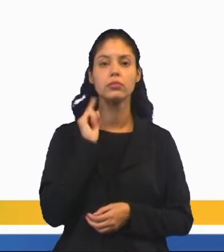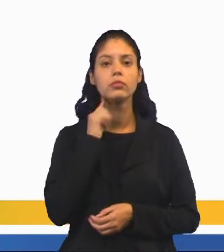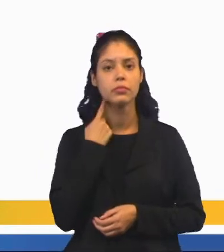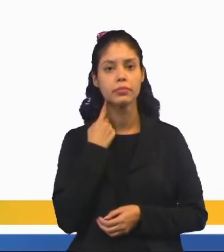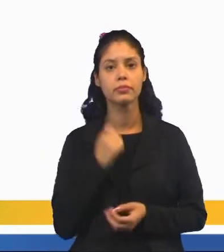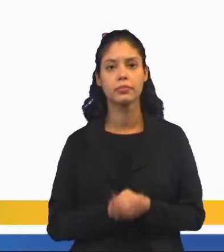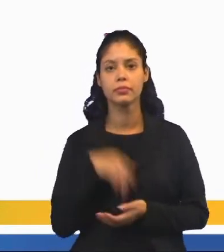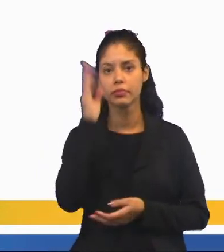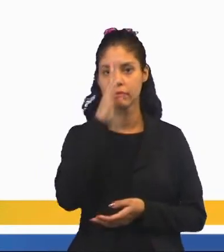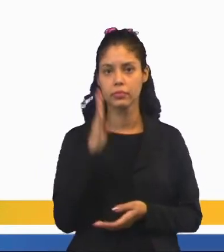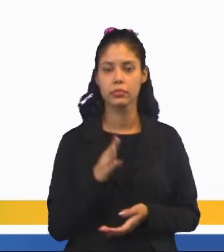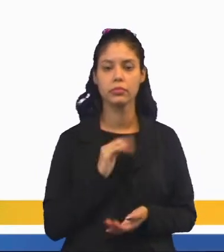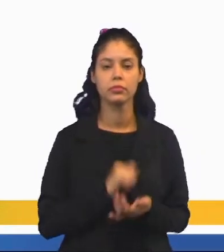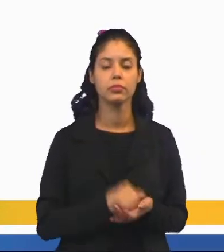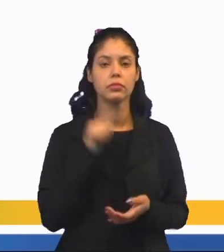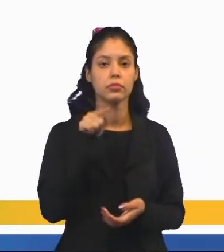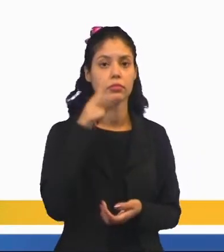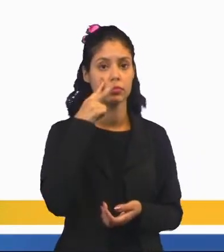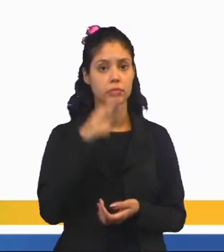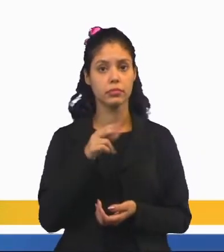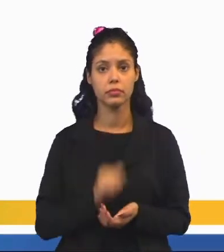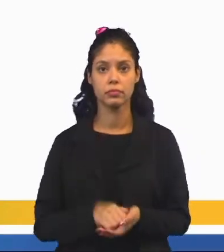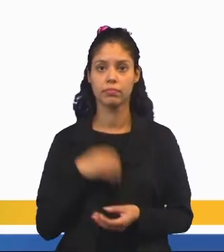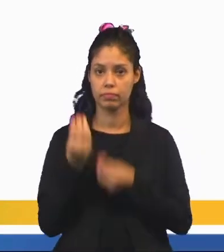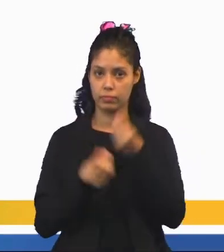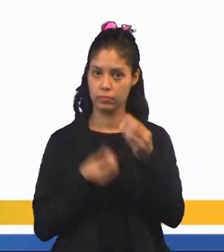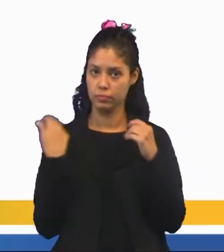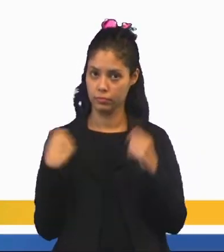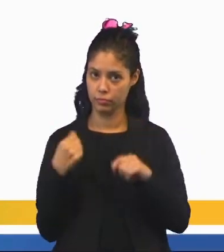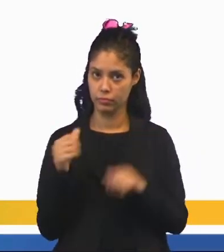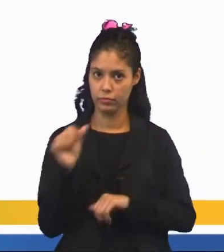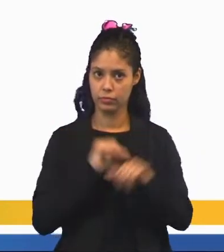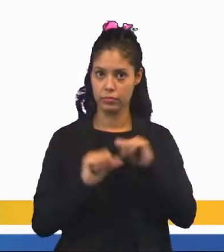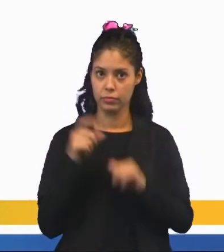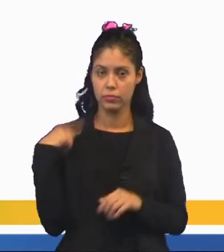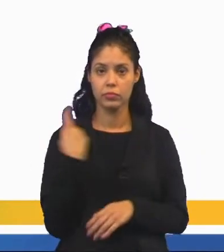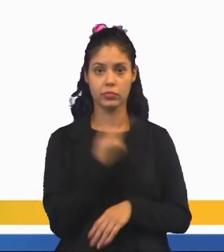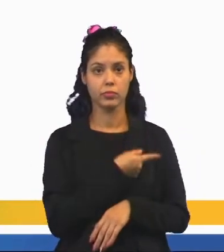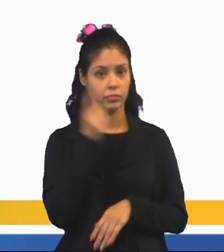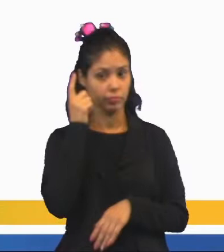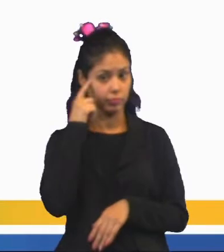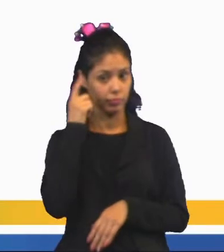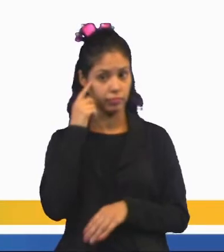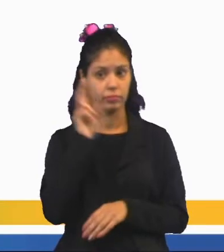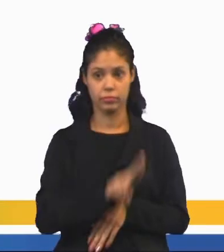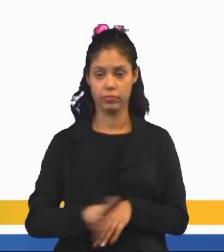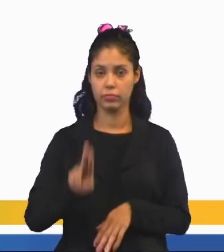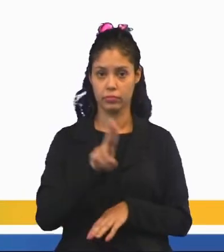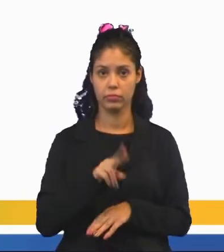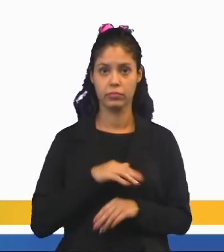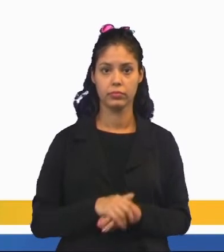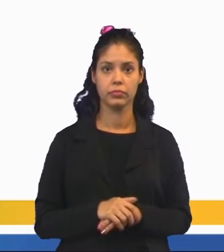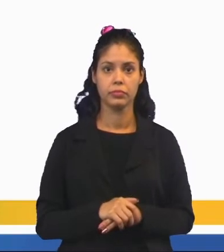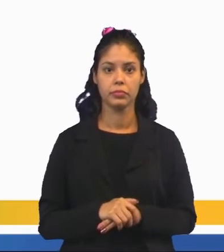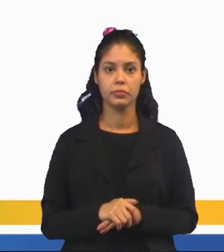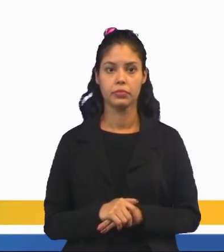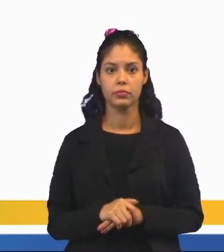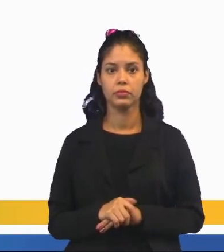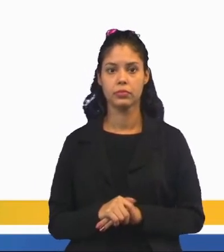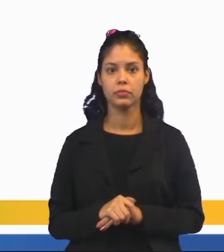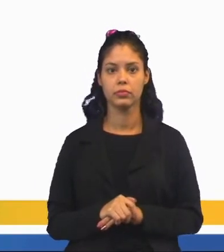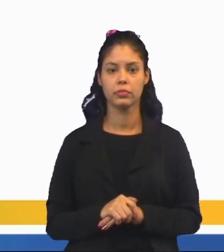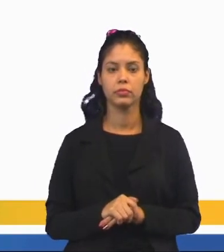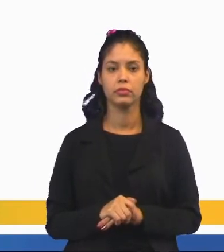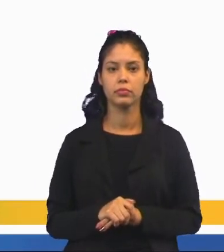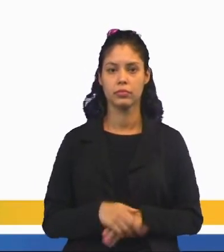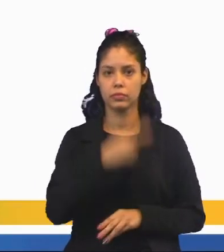produzimos diariamente no Brasil. E você vê como nós precisamos mudar o nosso pensamento na utilização.